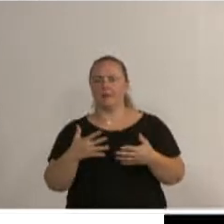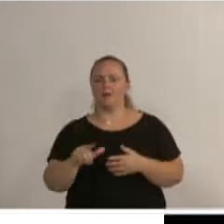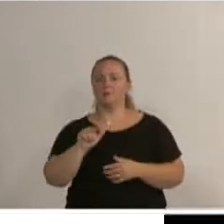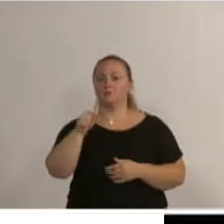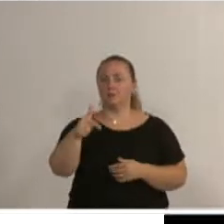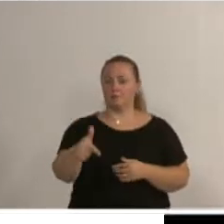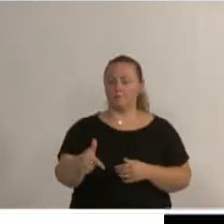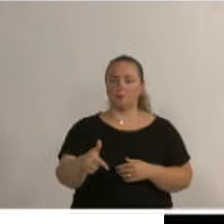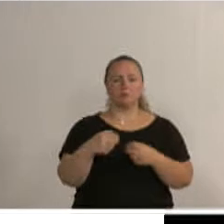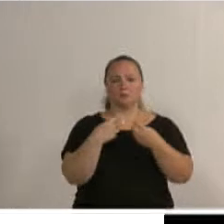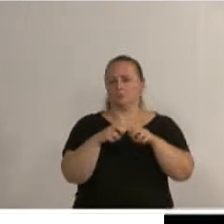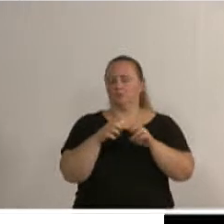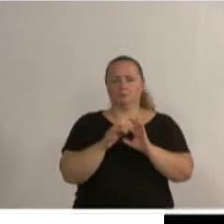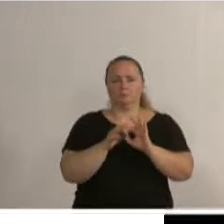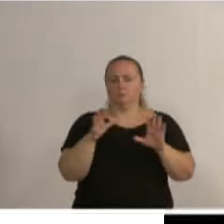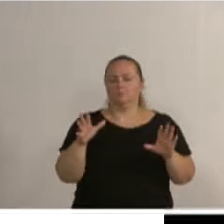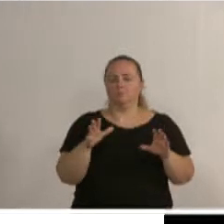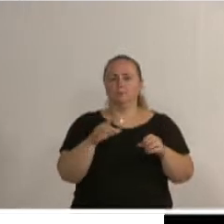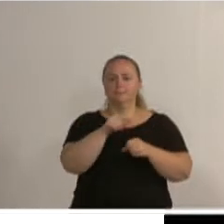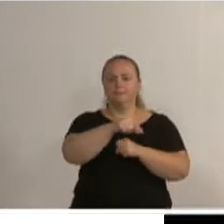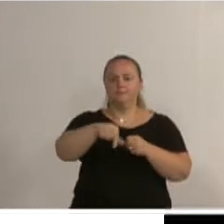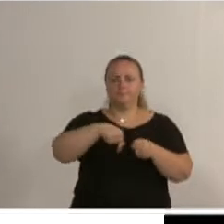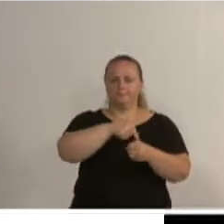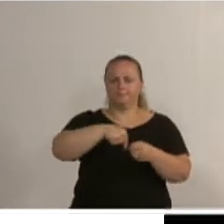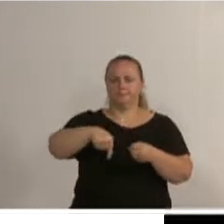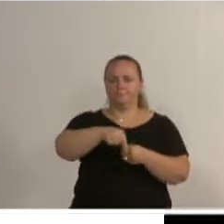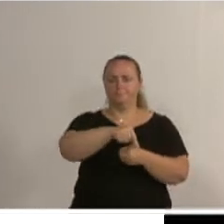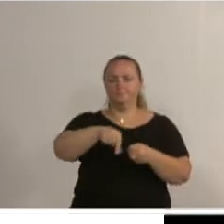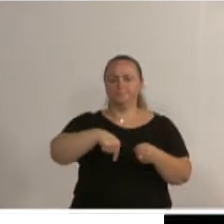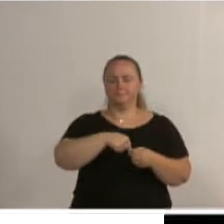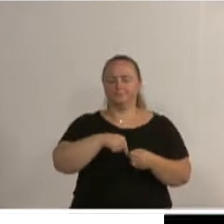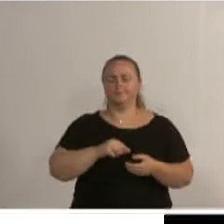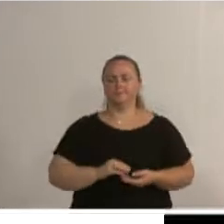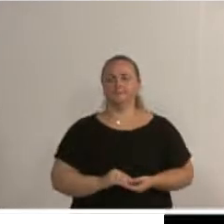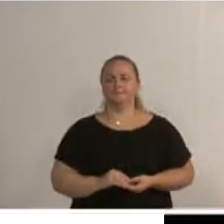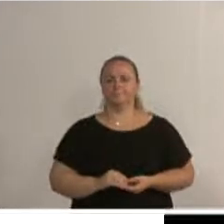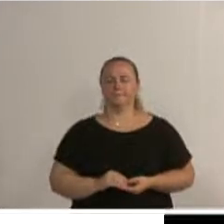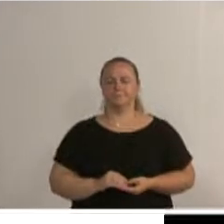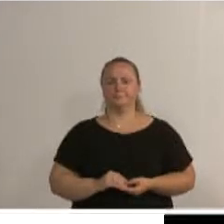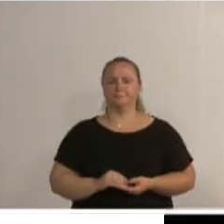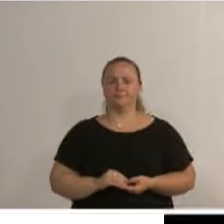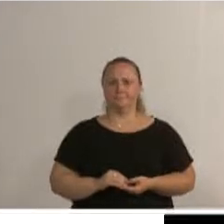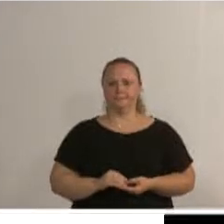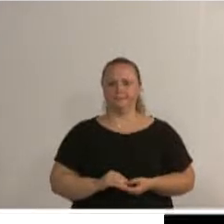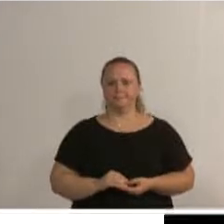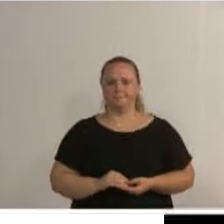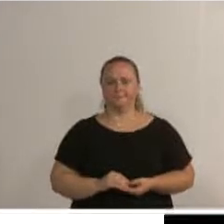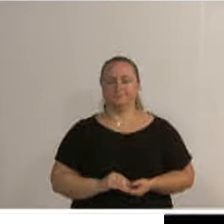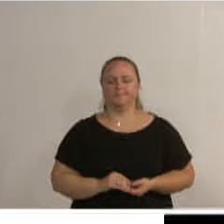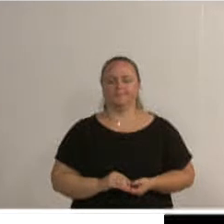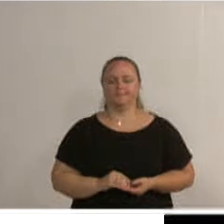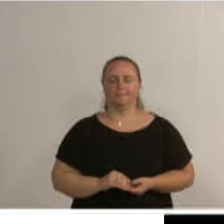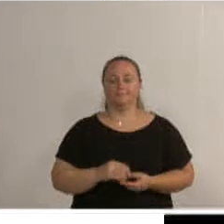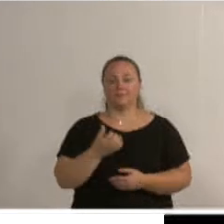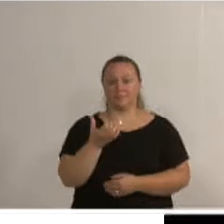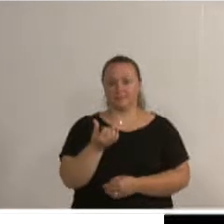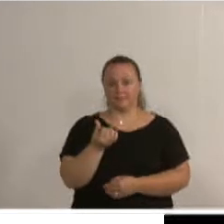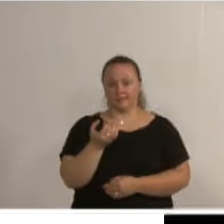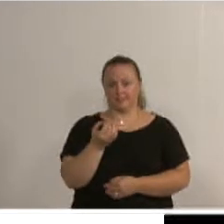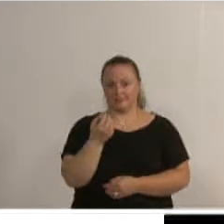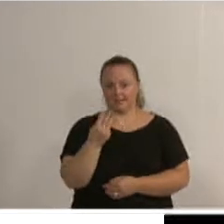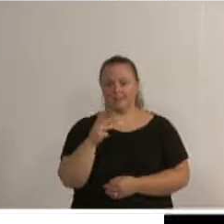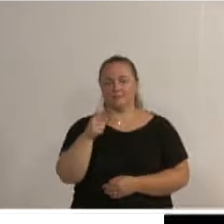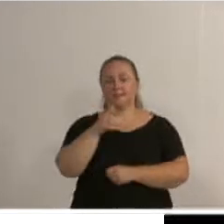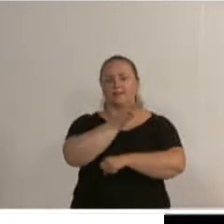pegar o ônibus que iria para o Fidelis. Na questão do traçado da linha 603,